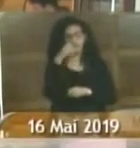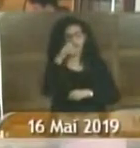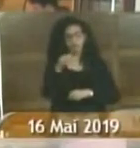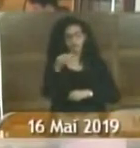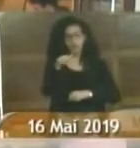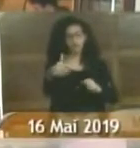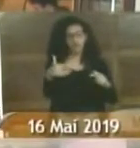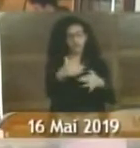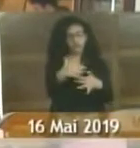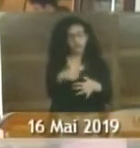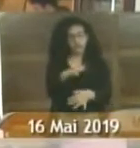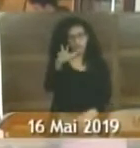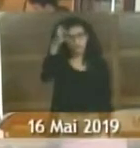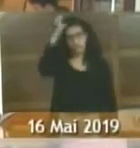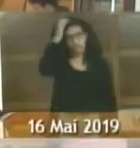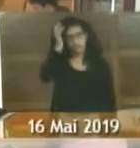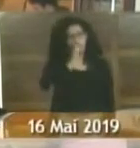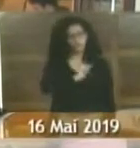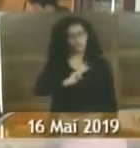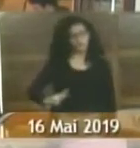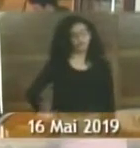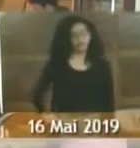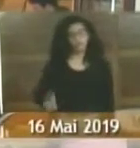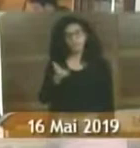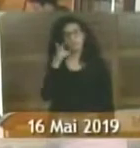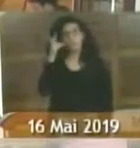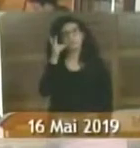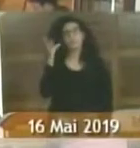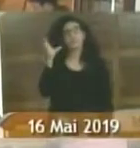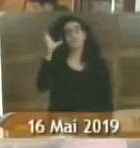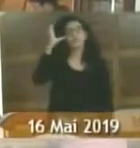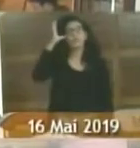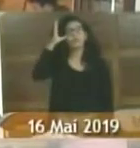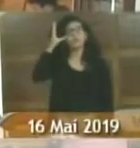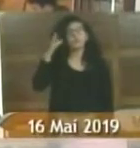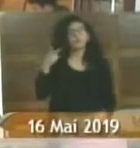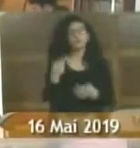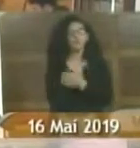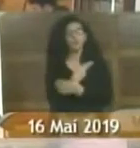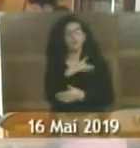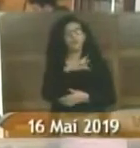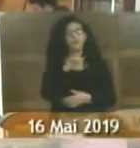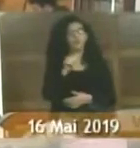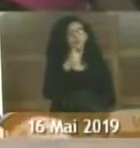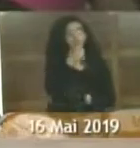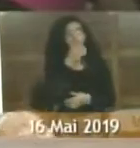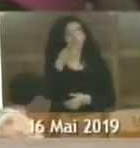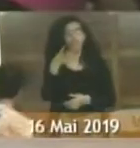de 2019, da 20ª legislatura, realizada no dia